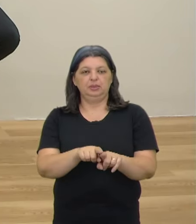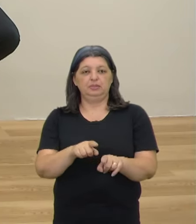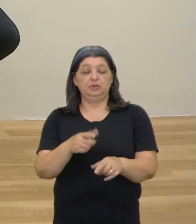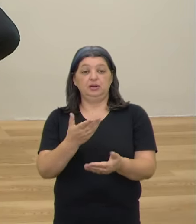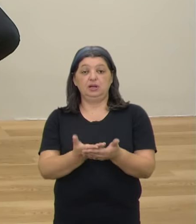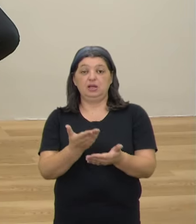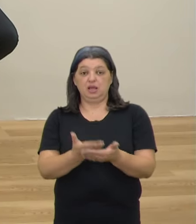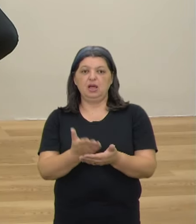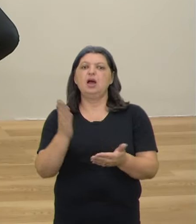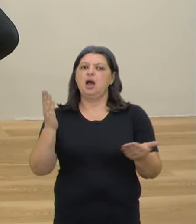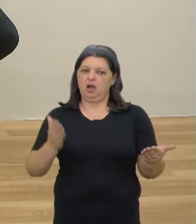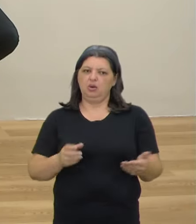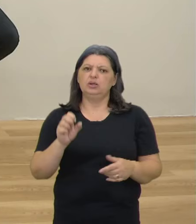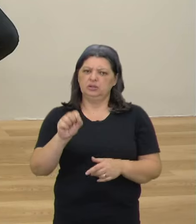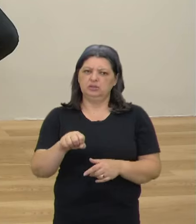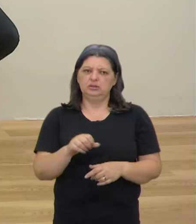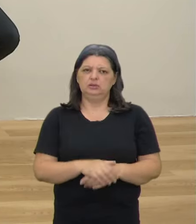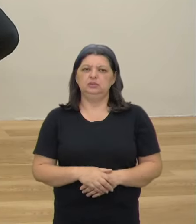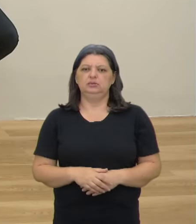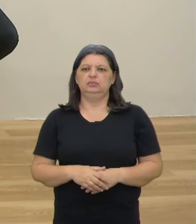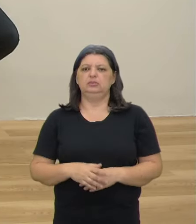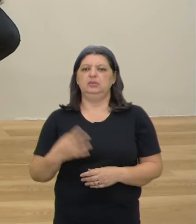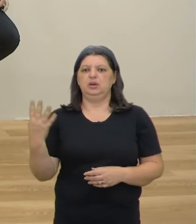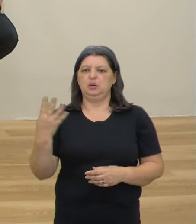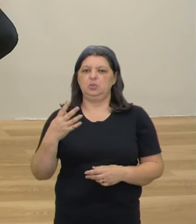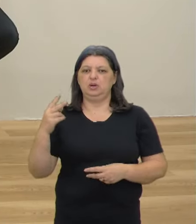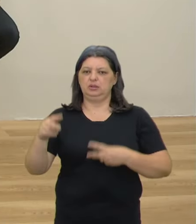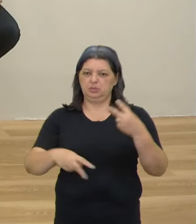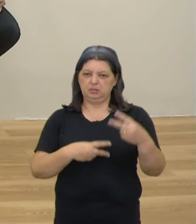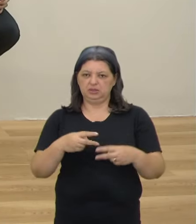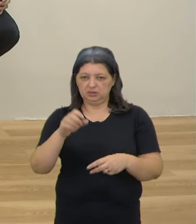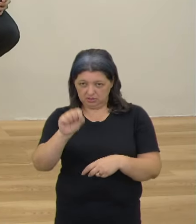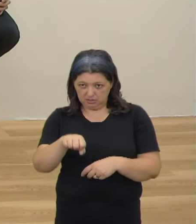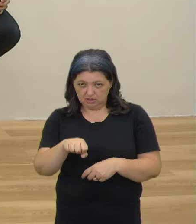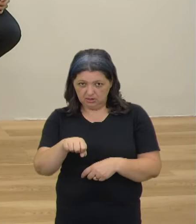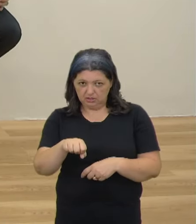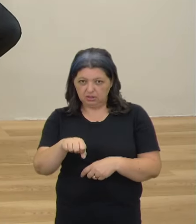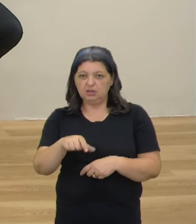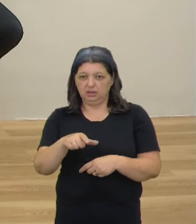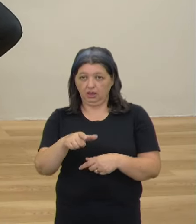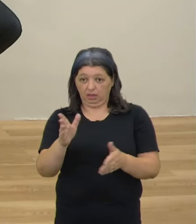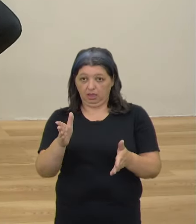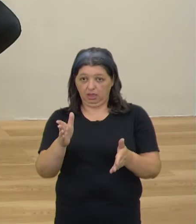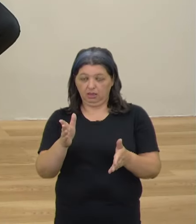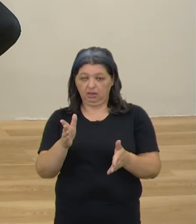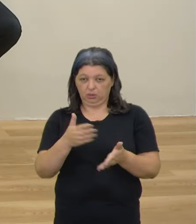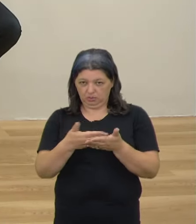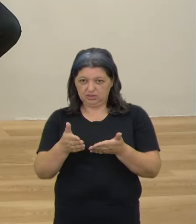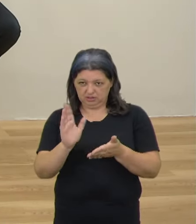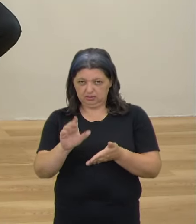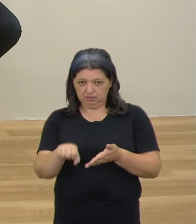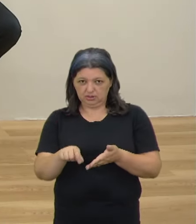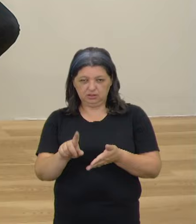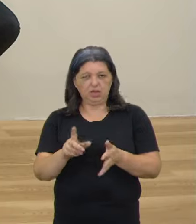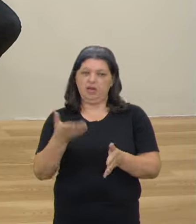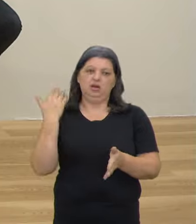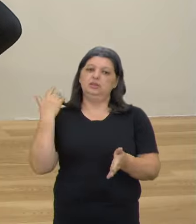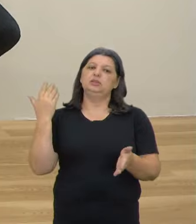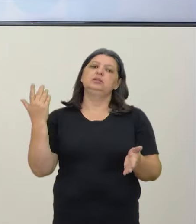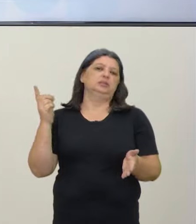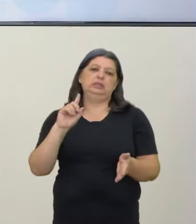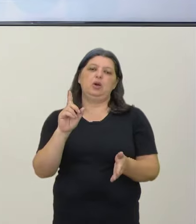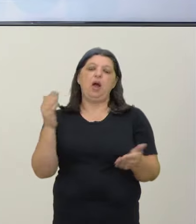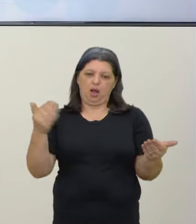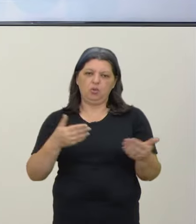aula, agora sim, iniciando o quarto bimestre, né, Ti? Agora sim. Iniciando. Antes não, agora sim. Antes não, agora